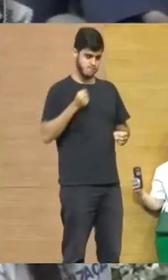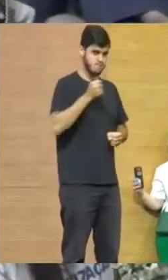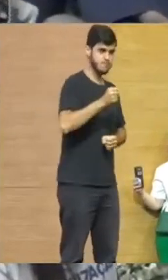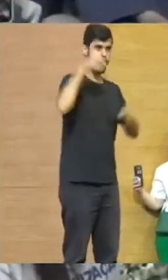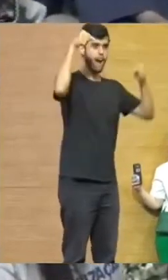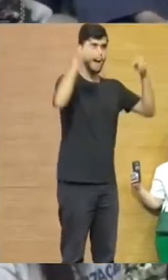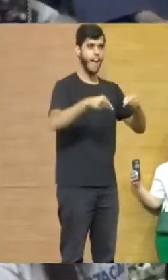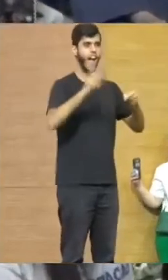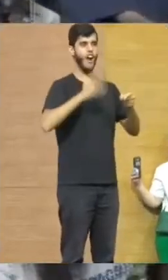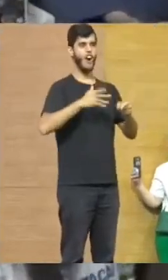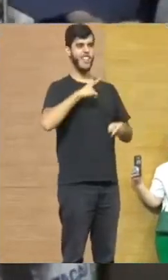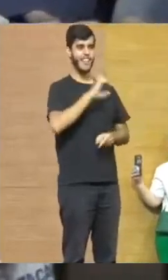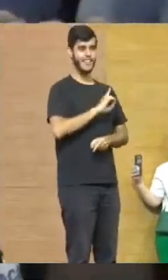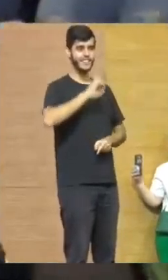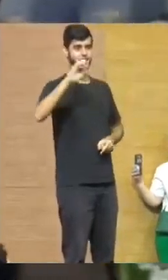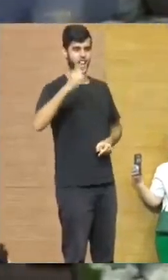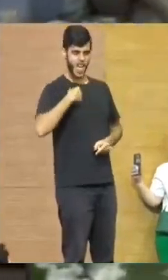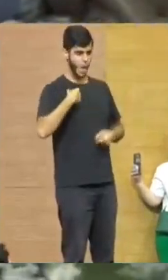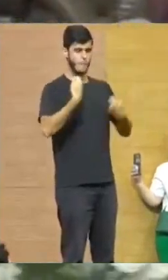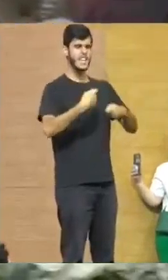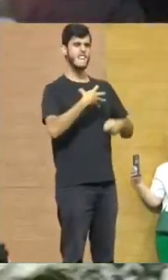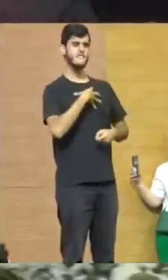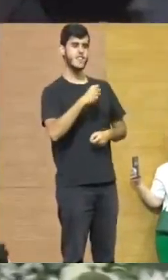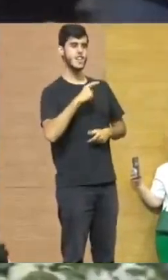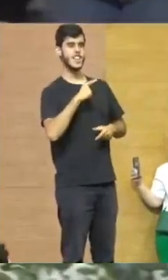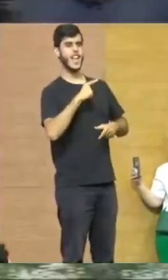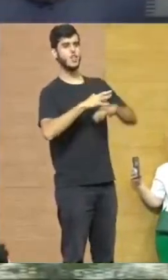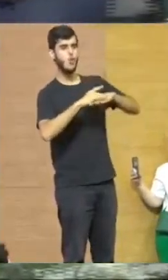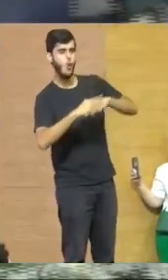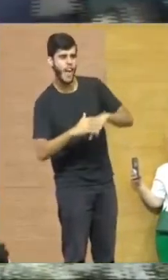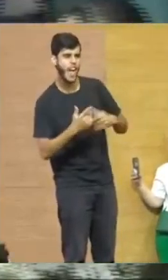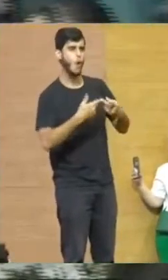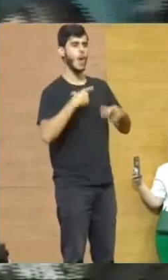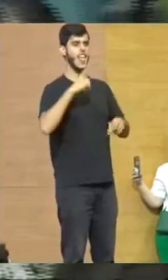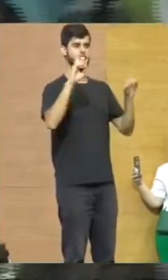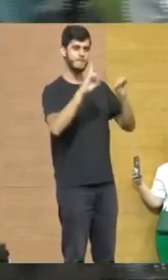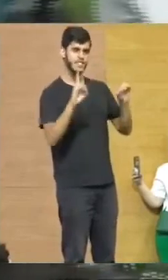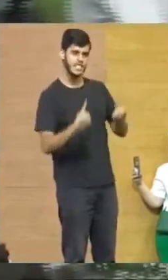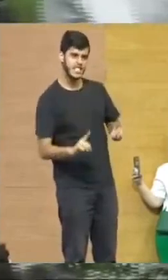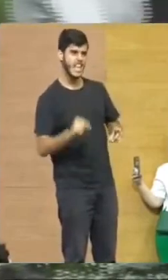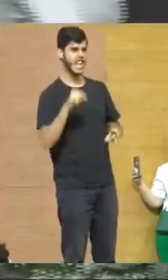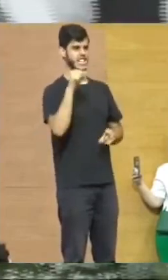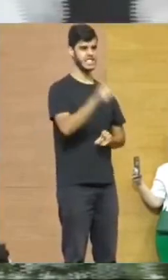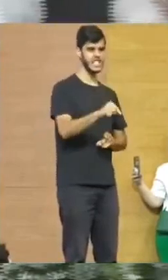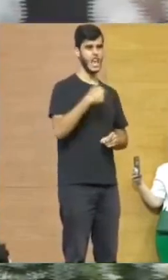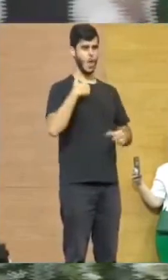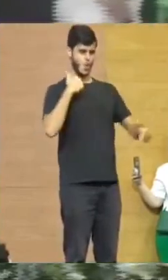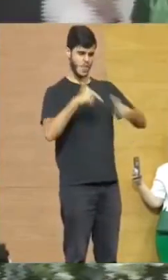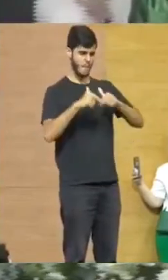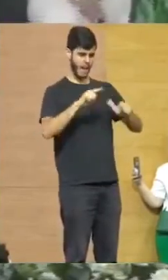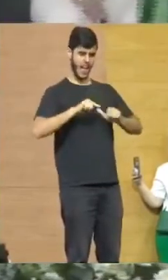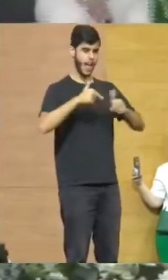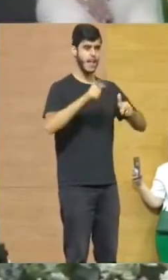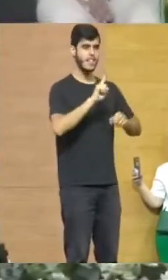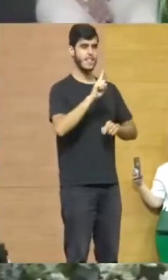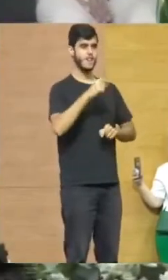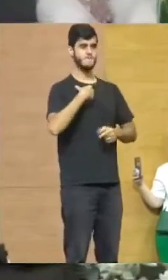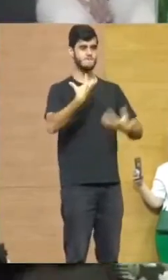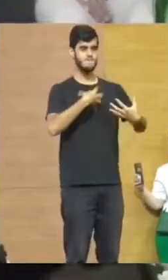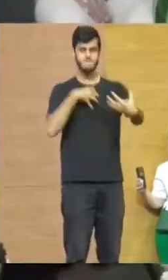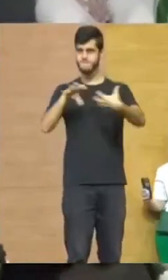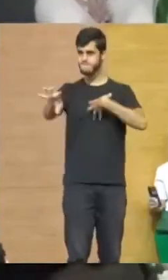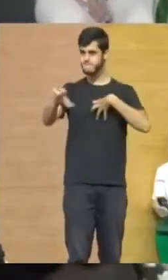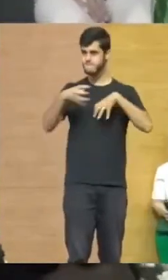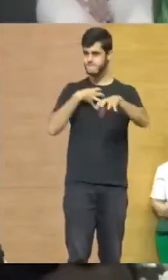Eu não precisei ter um filho com doença rara, um filho com deficiência, para poder trabalhar, para poder me colocar no lugar do outro. Para